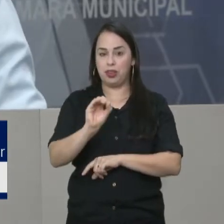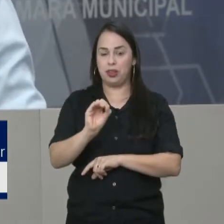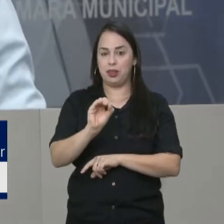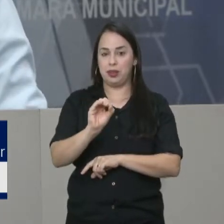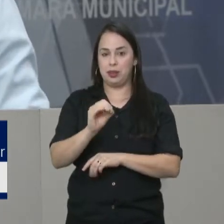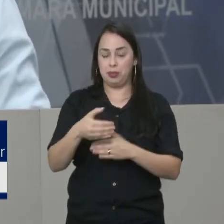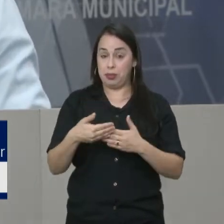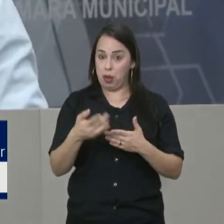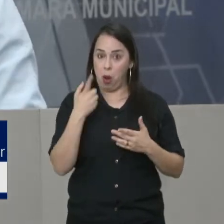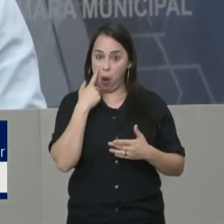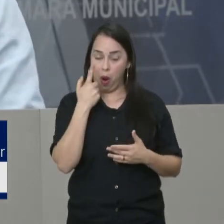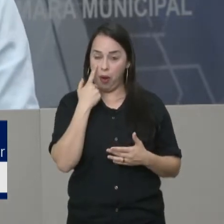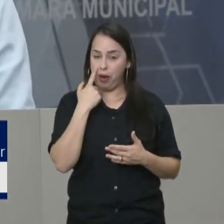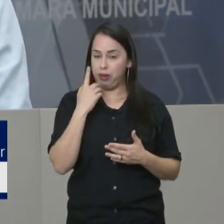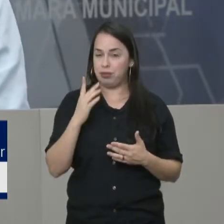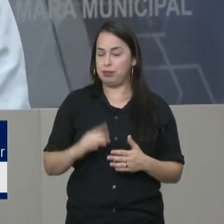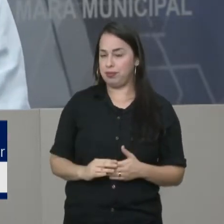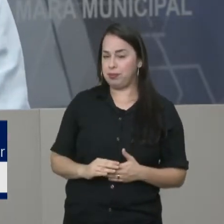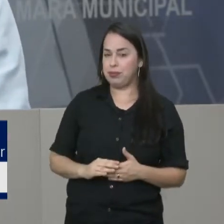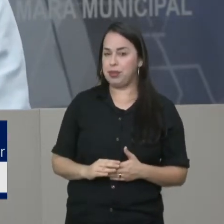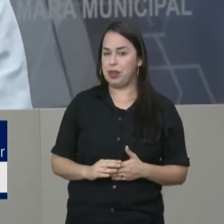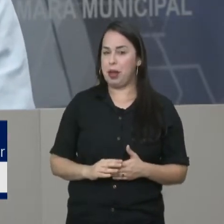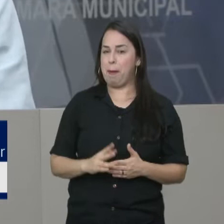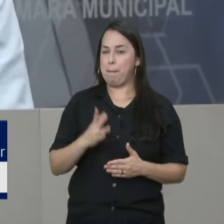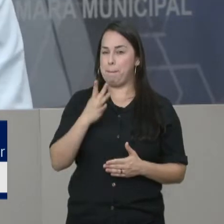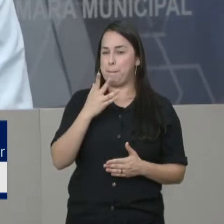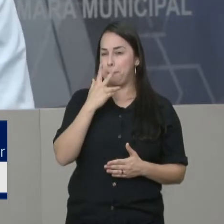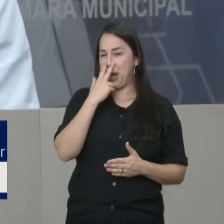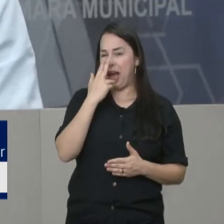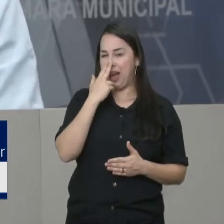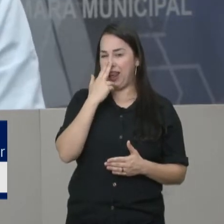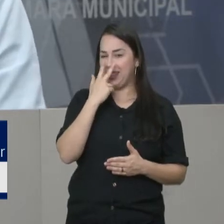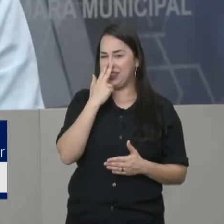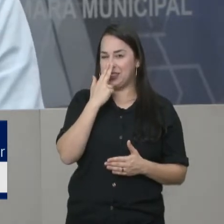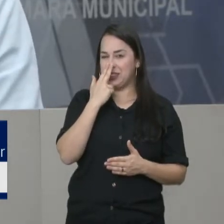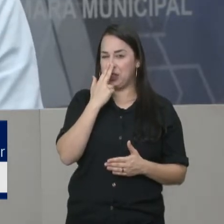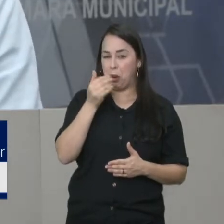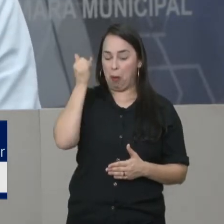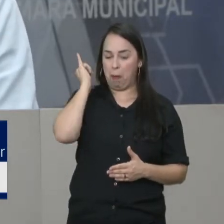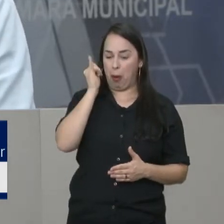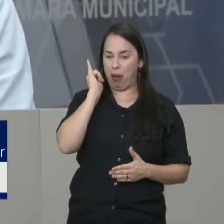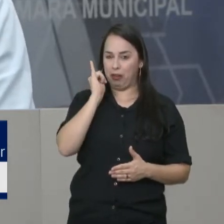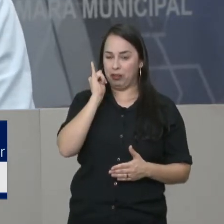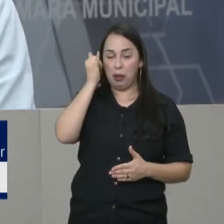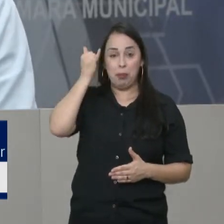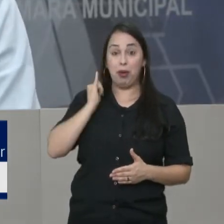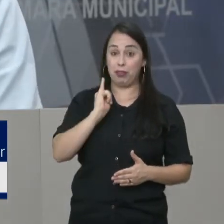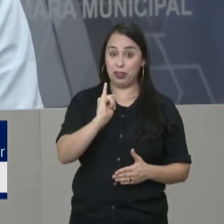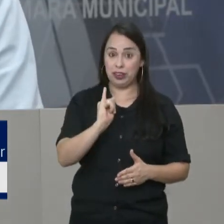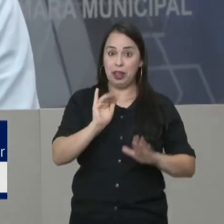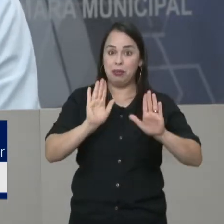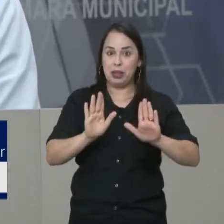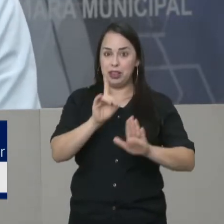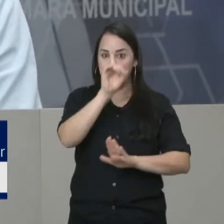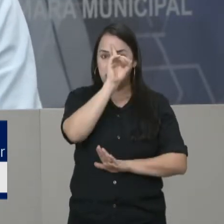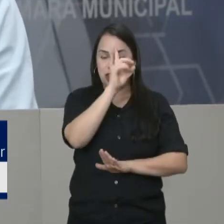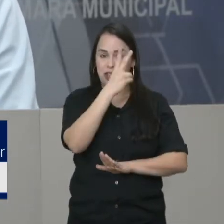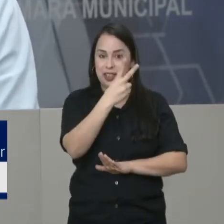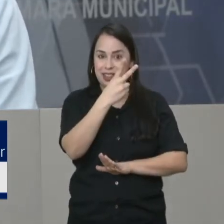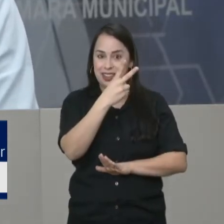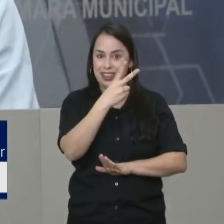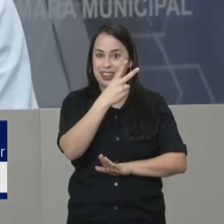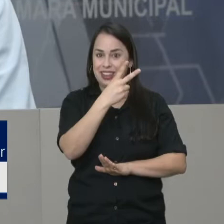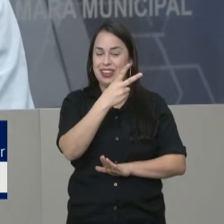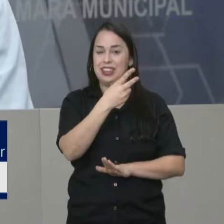30/10/22, olha só, parece uma coisa profética, vereador Milton, 30, que é o dia 30, 10, que